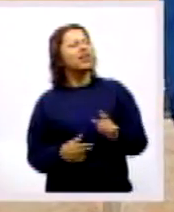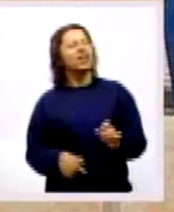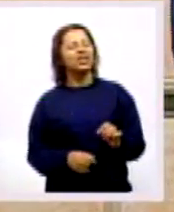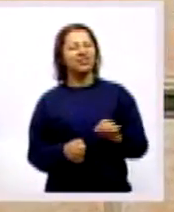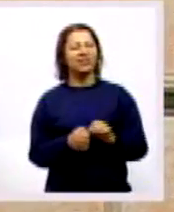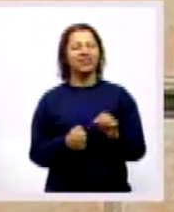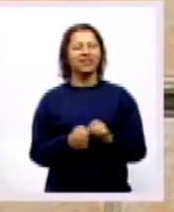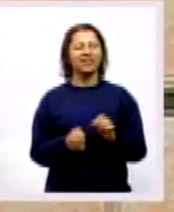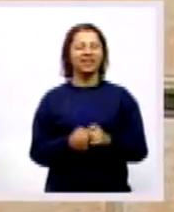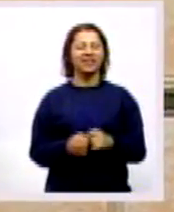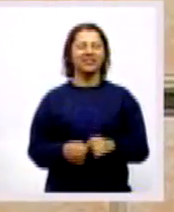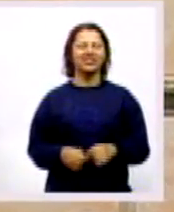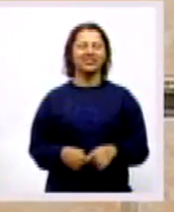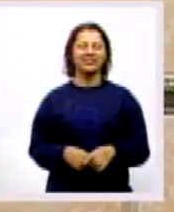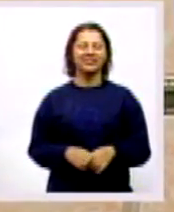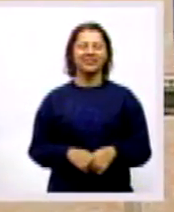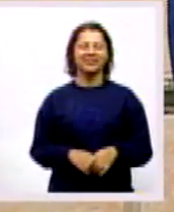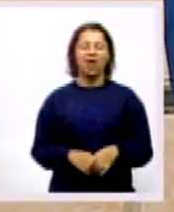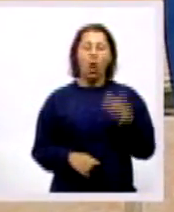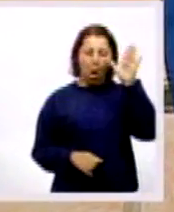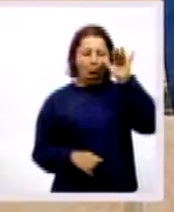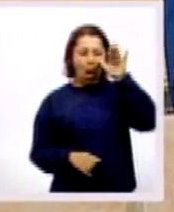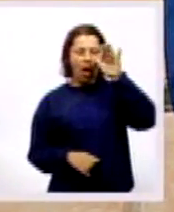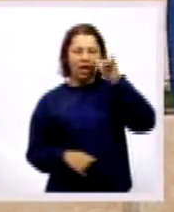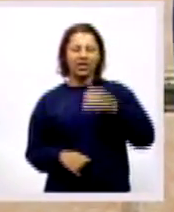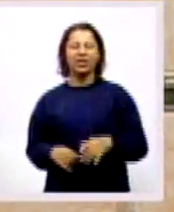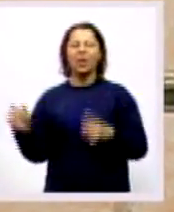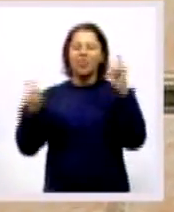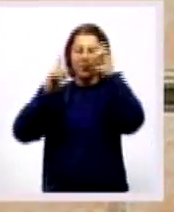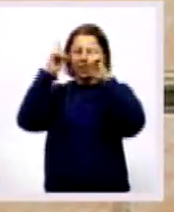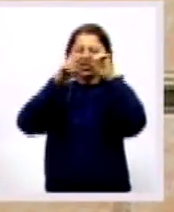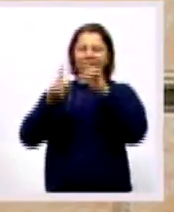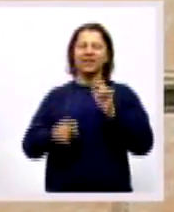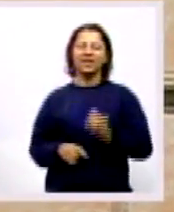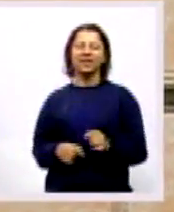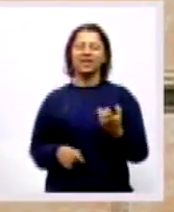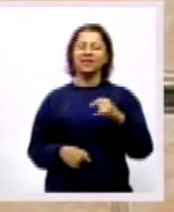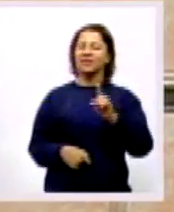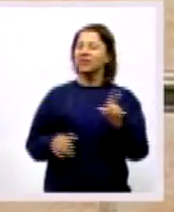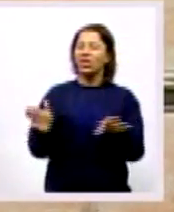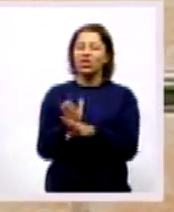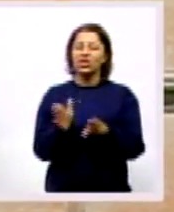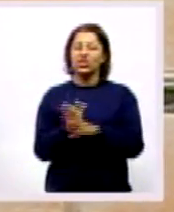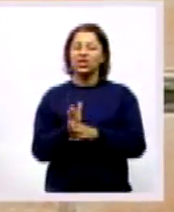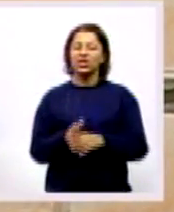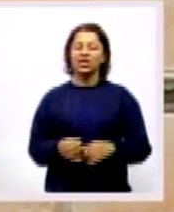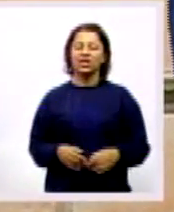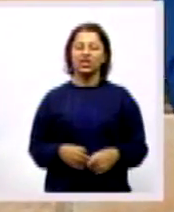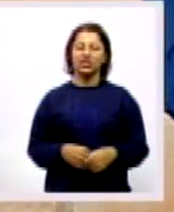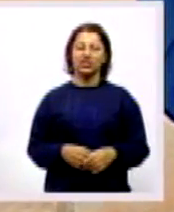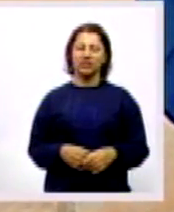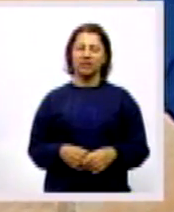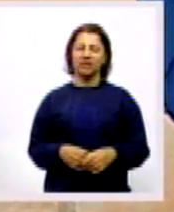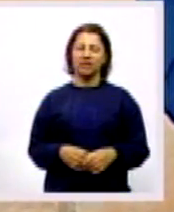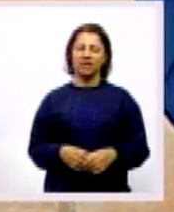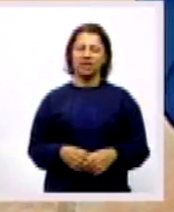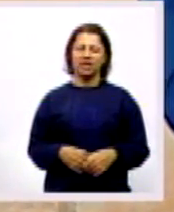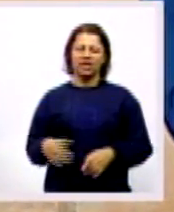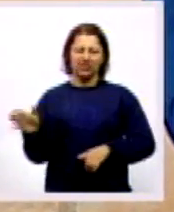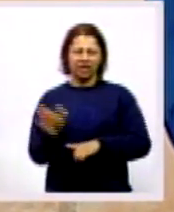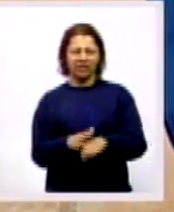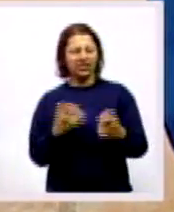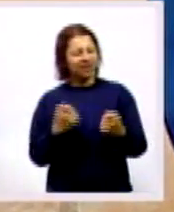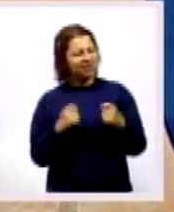Já fica envolvida. Preocupadíssima se ele não chega, tem medo de saber porque... Sabe que o senhor está precisando? É